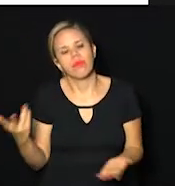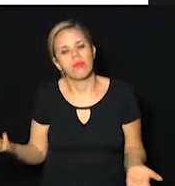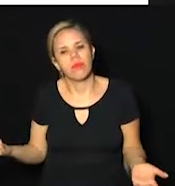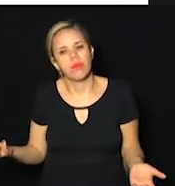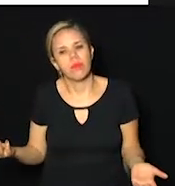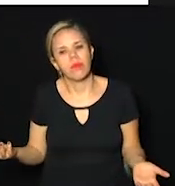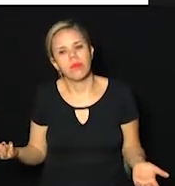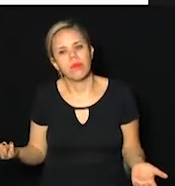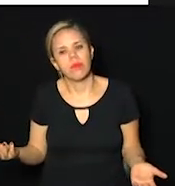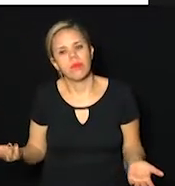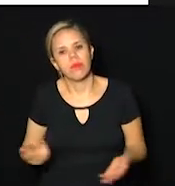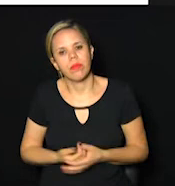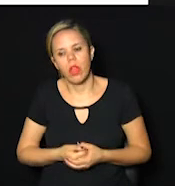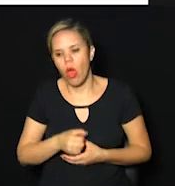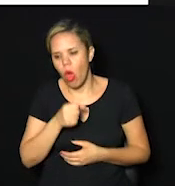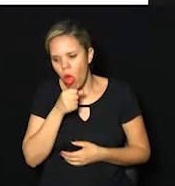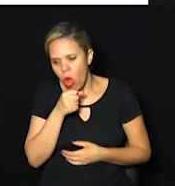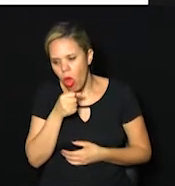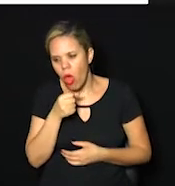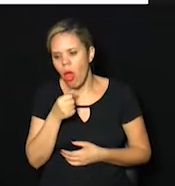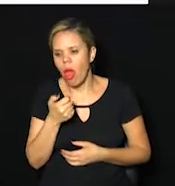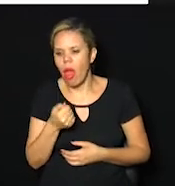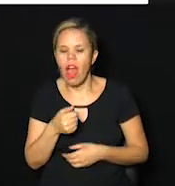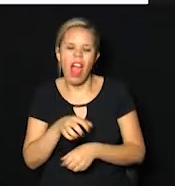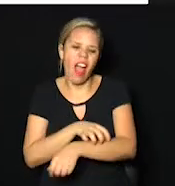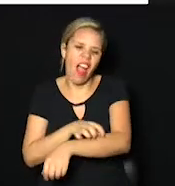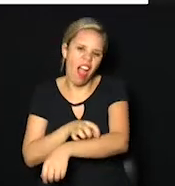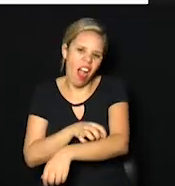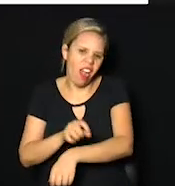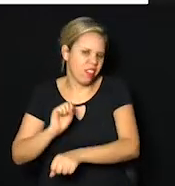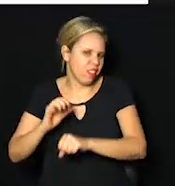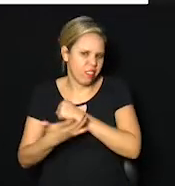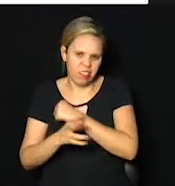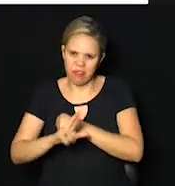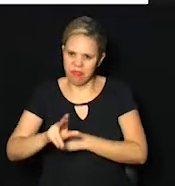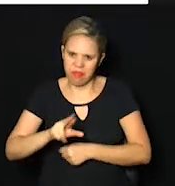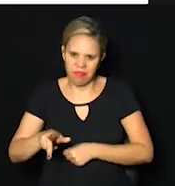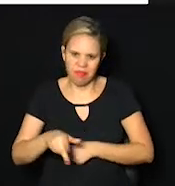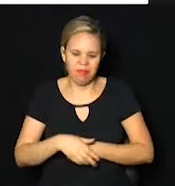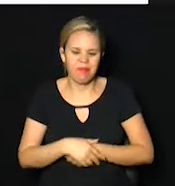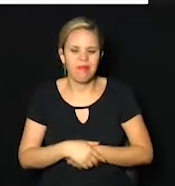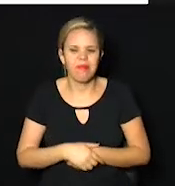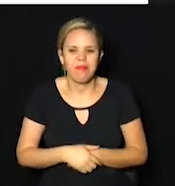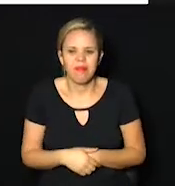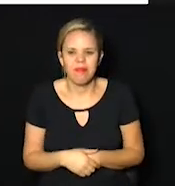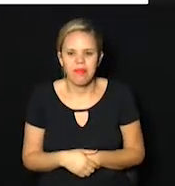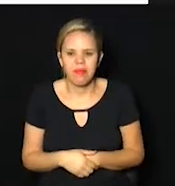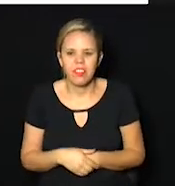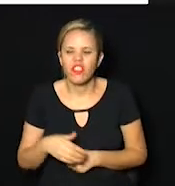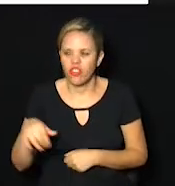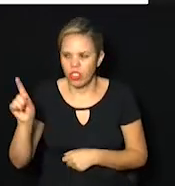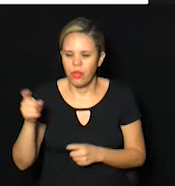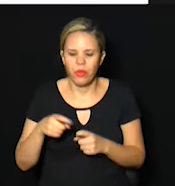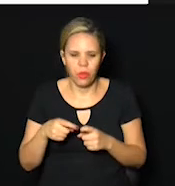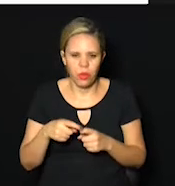Ok que durante... Eu estou tossindo um pouco, mas é por causa de uma alergia, tá, gente? Não é Covid. Já fui ao médico.